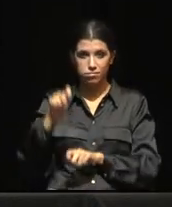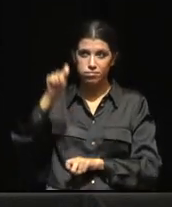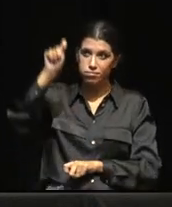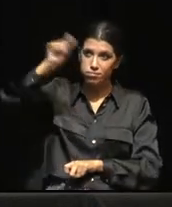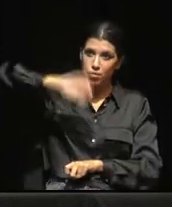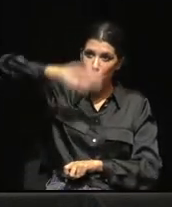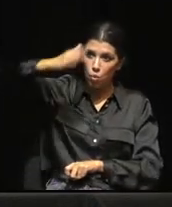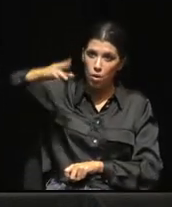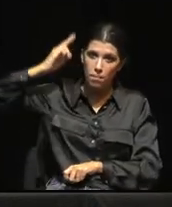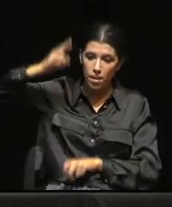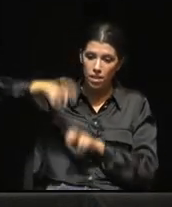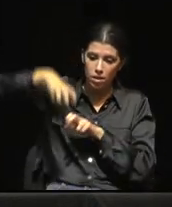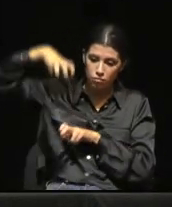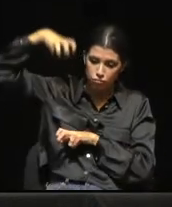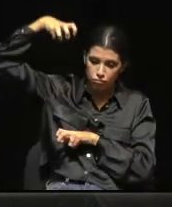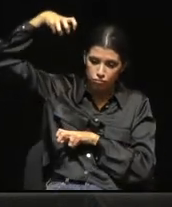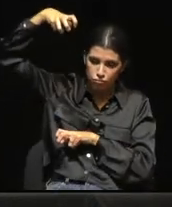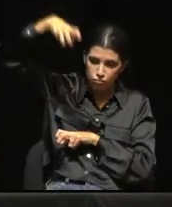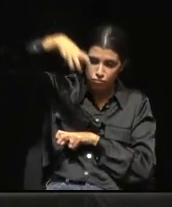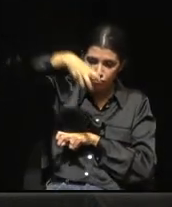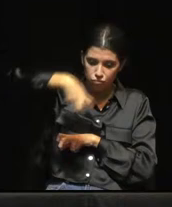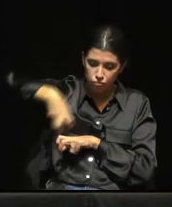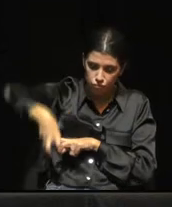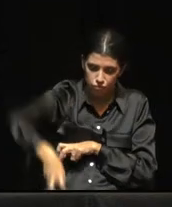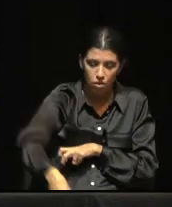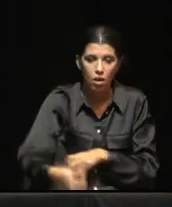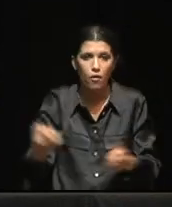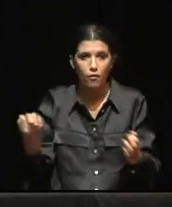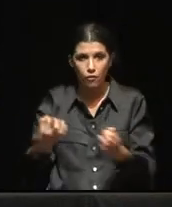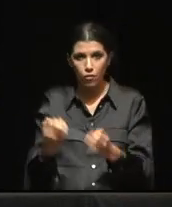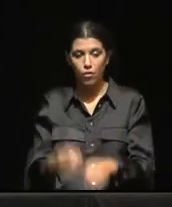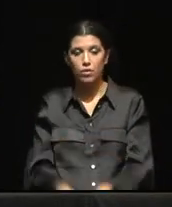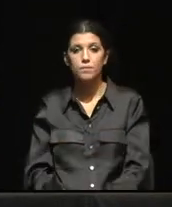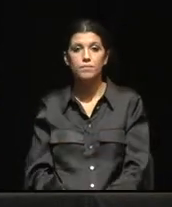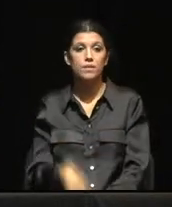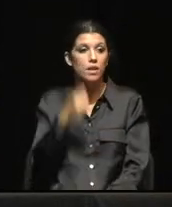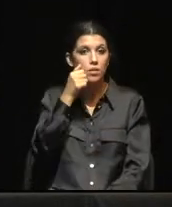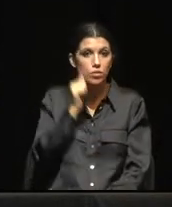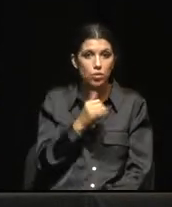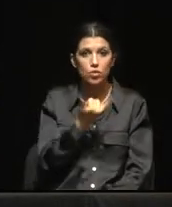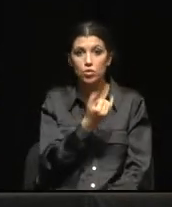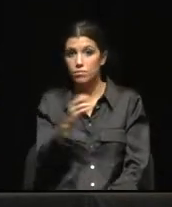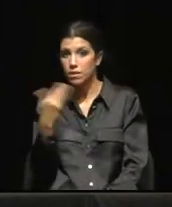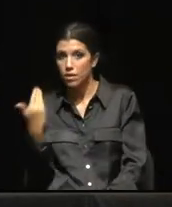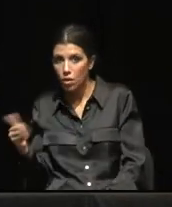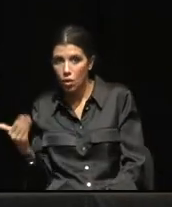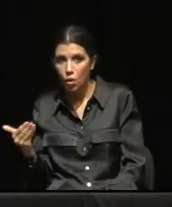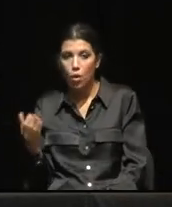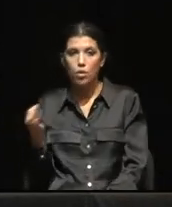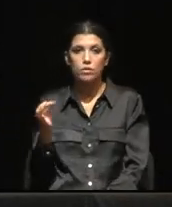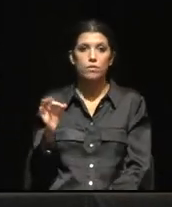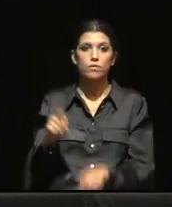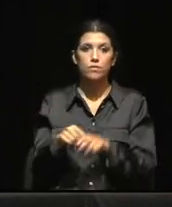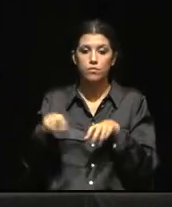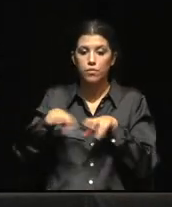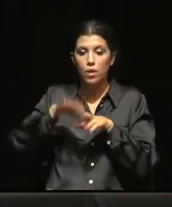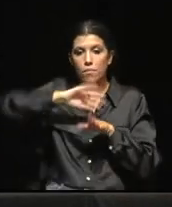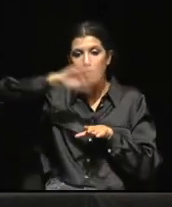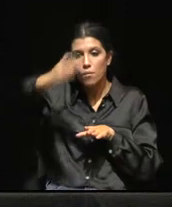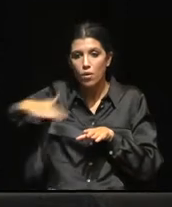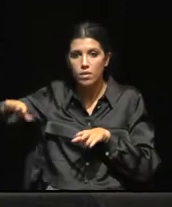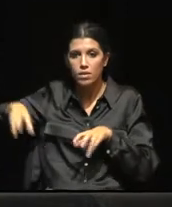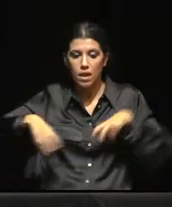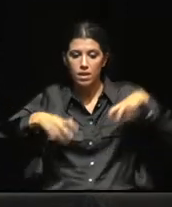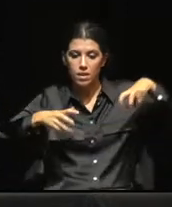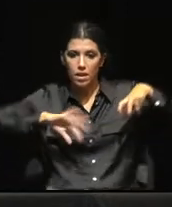motorizada e desceu em para quedas até a Calhau na madeira nos Açores em 2011 bateu de raspão numa montanha